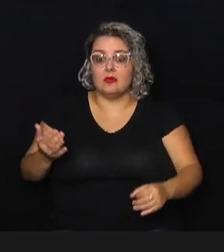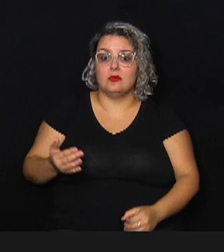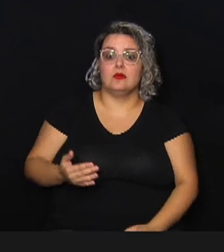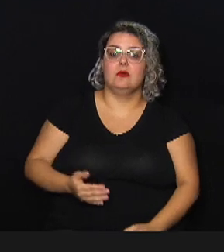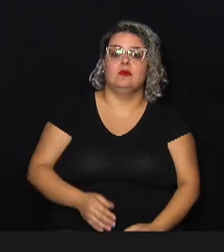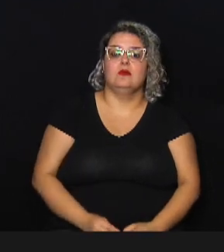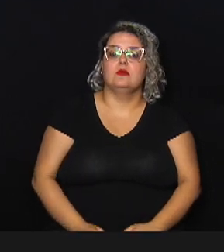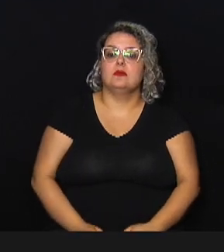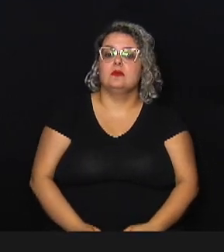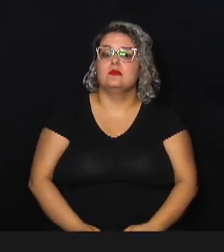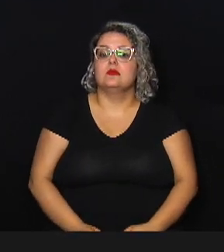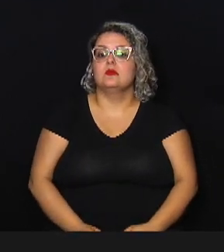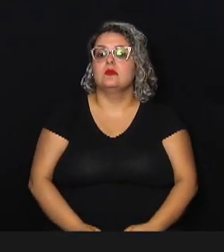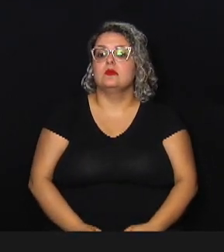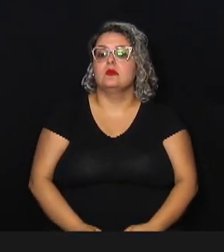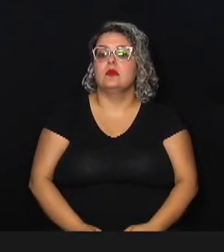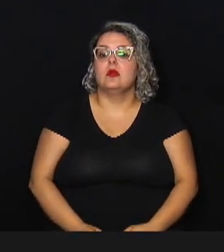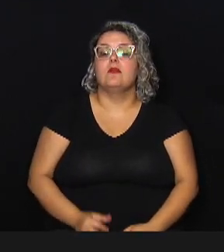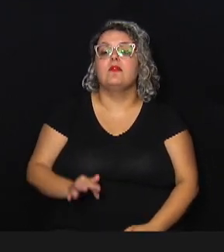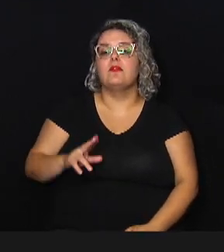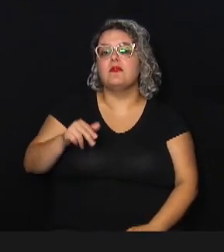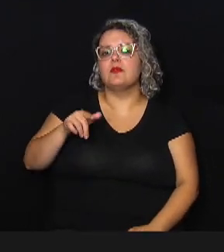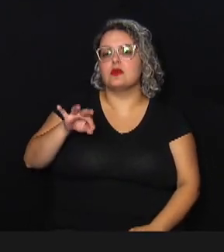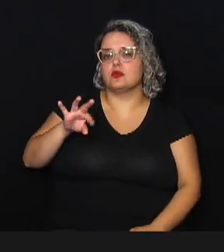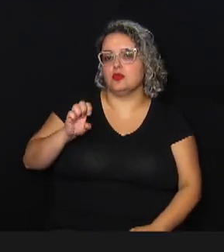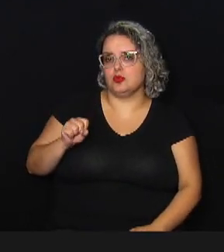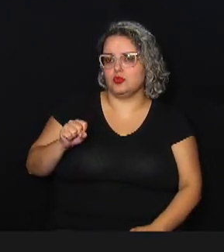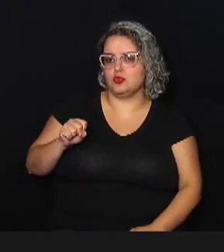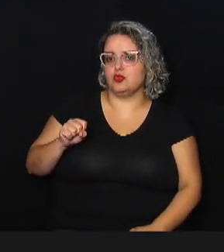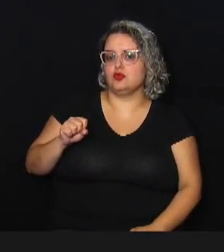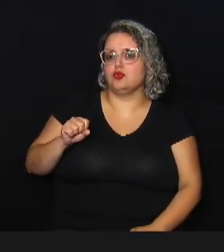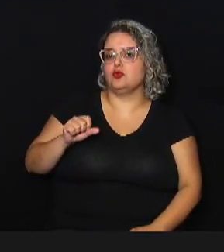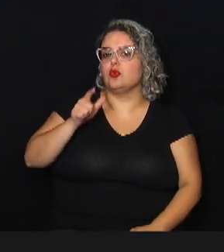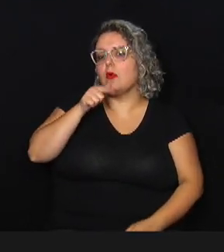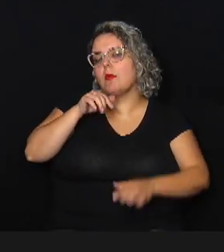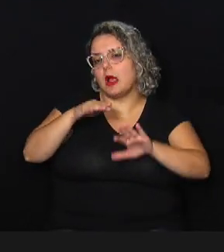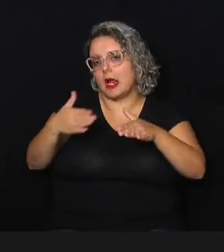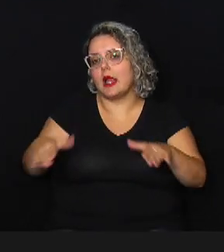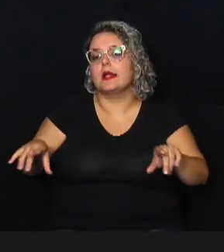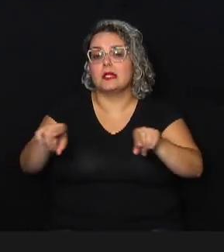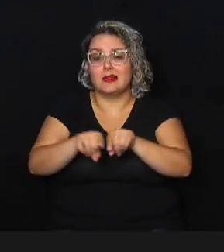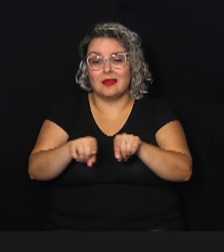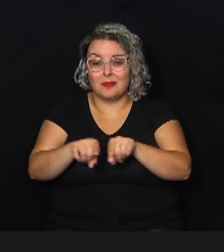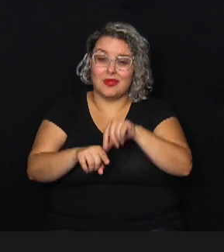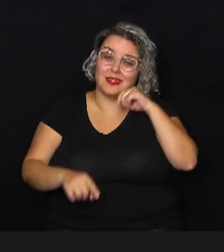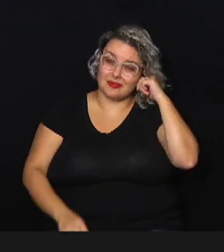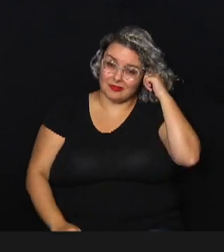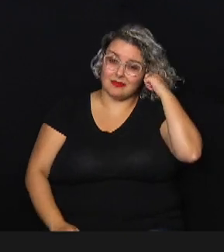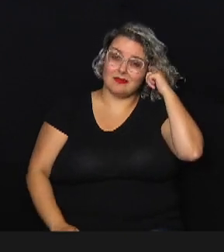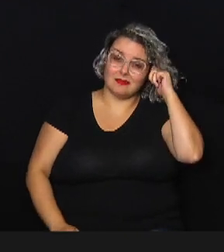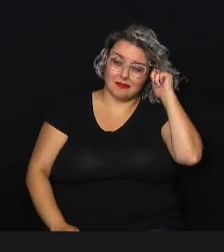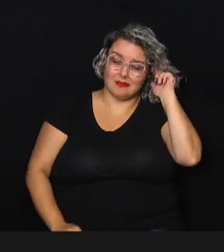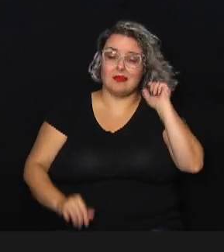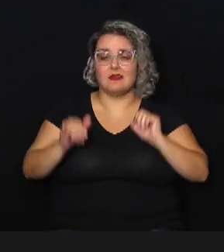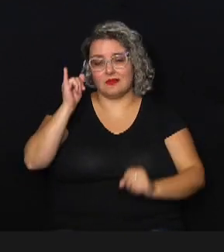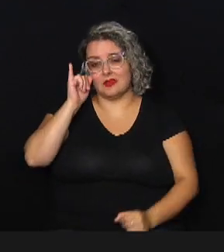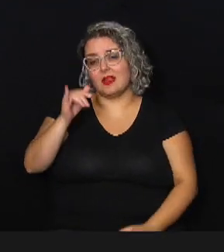são alimentos altamente, potencialmente contaminantes, então isso deve ser evitado, tá?